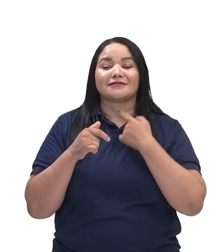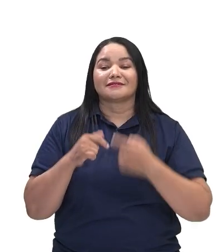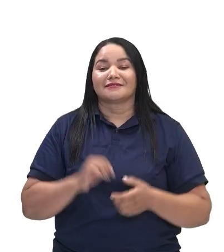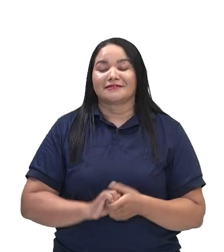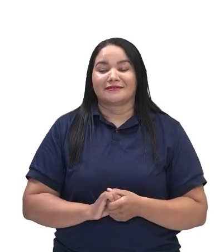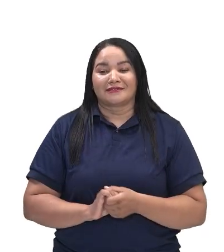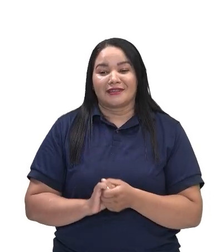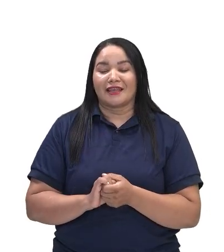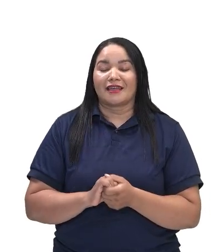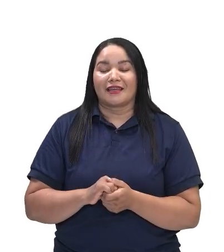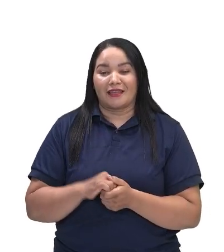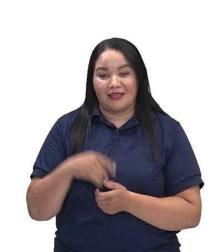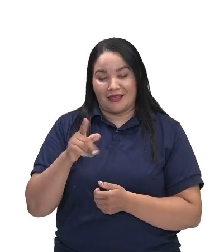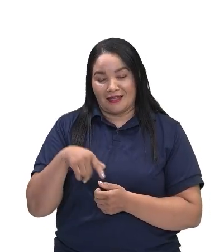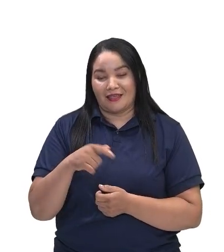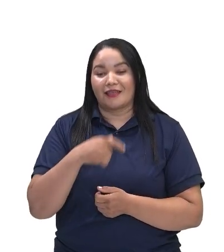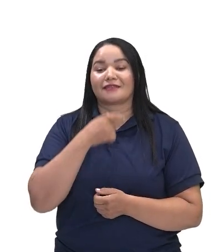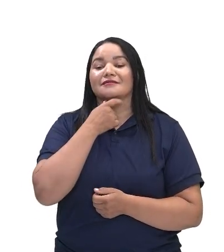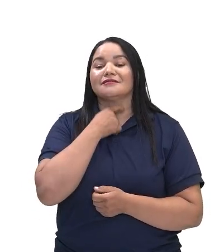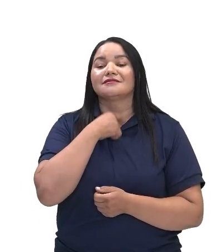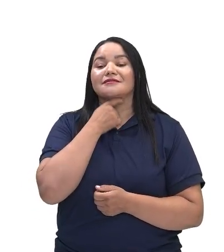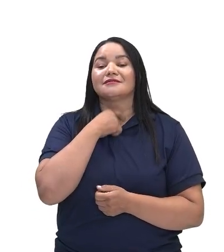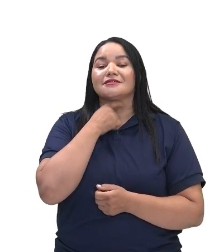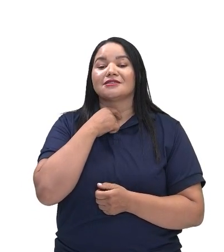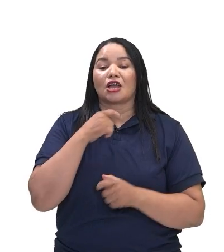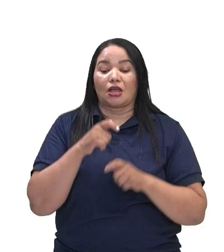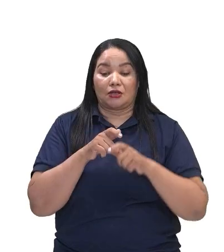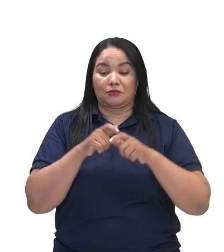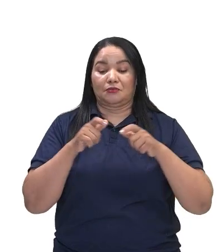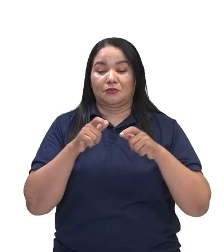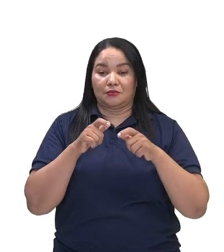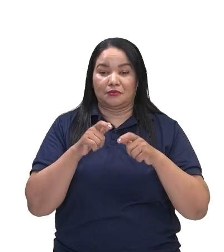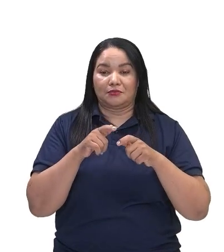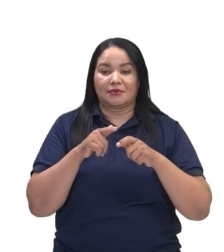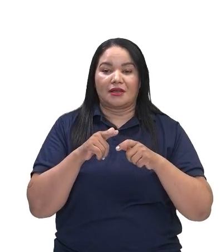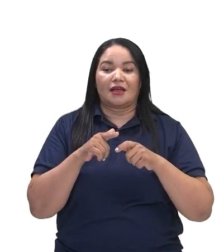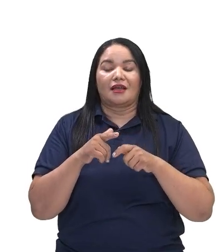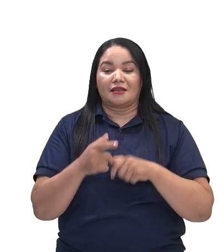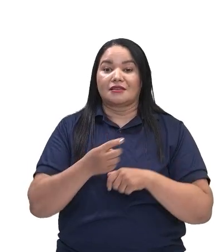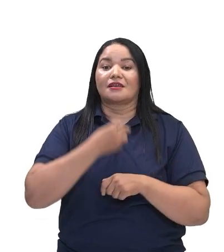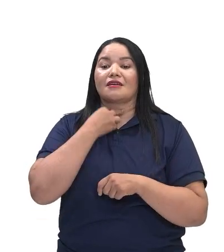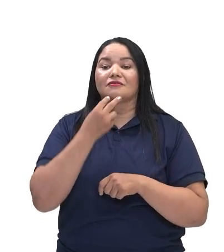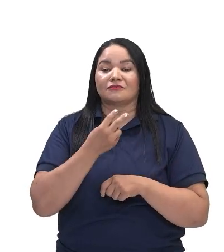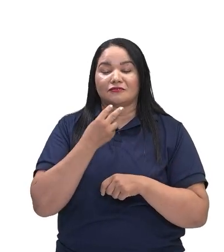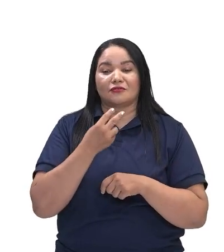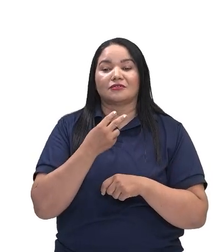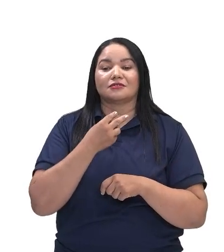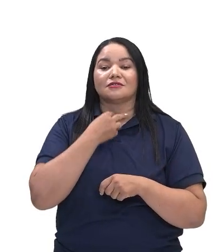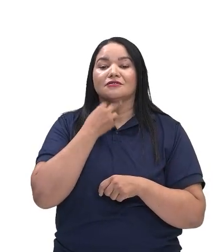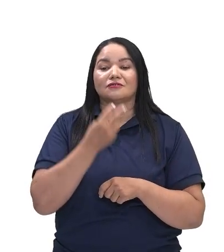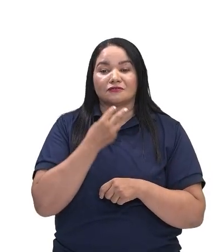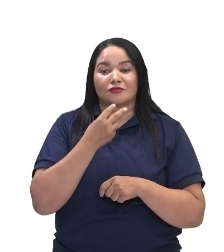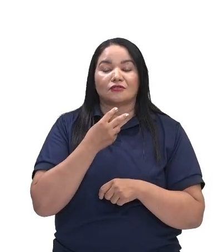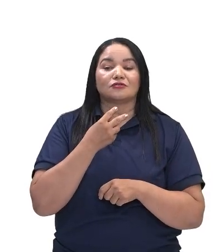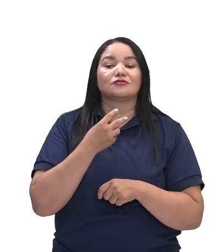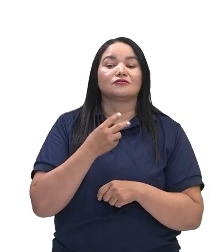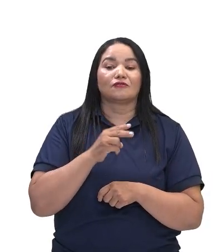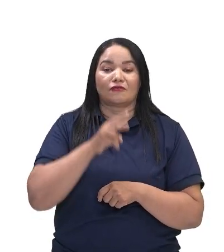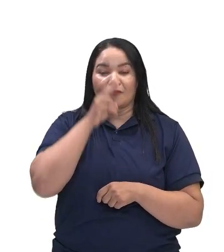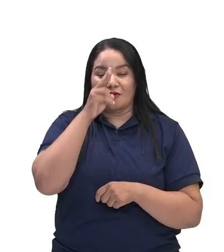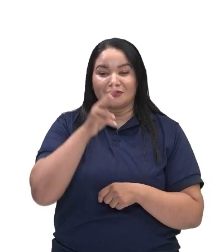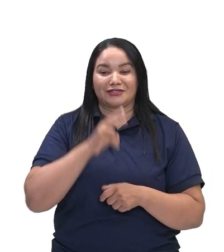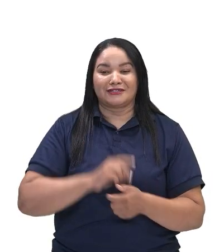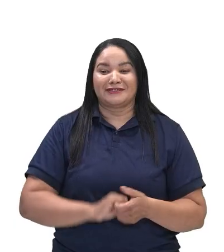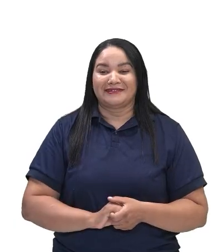cordas vocais, elas vão esticar, né? E com isso vão deixar aí essa voz mais grave para os meninos. Bom, a